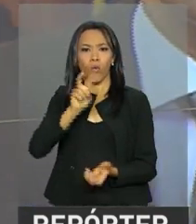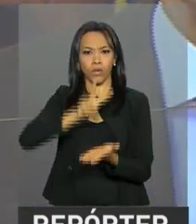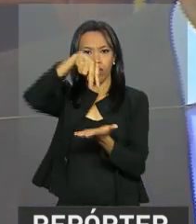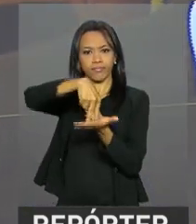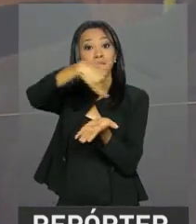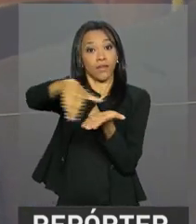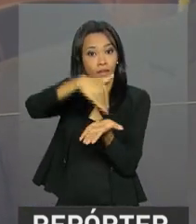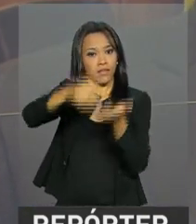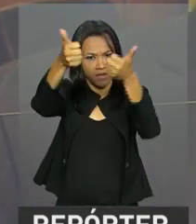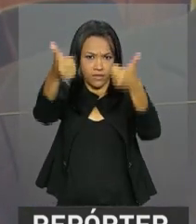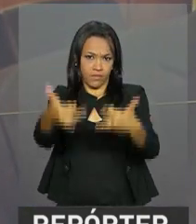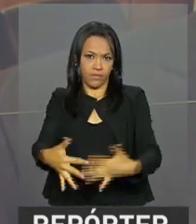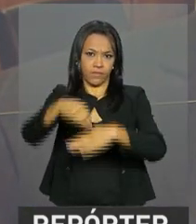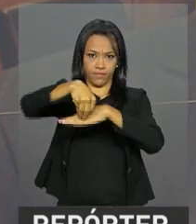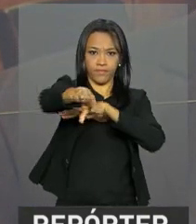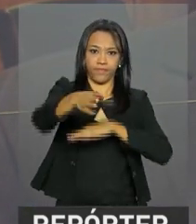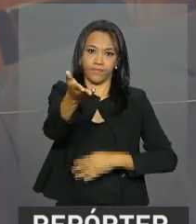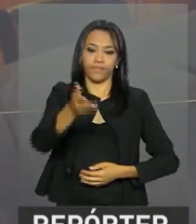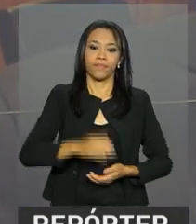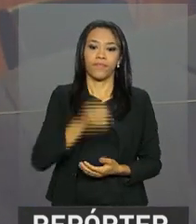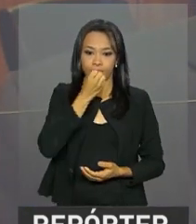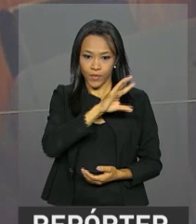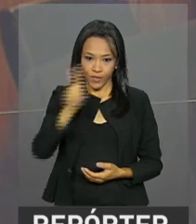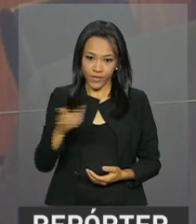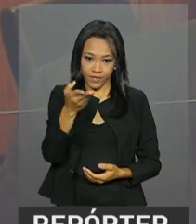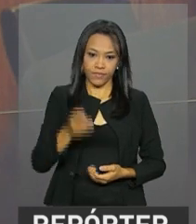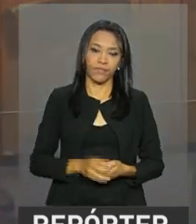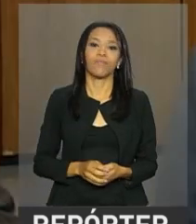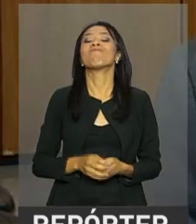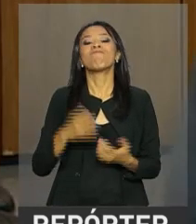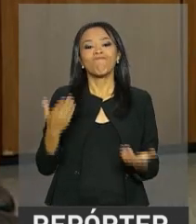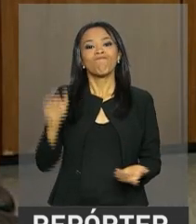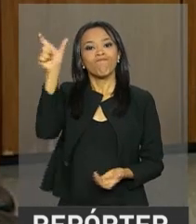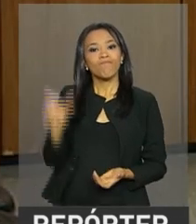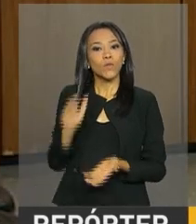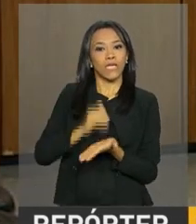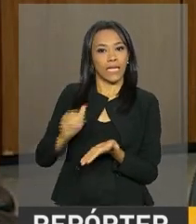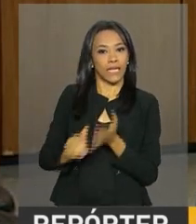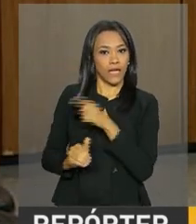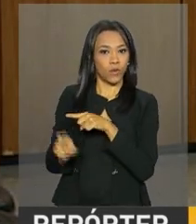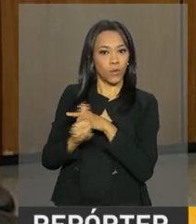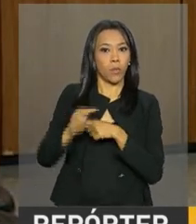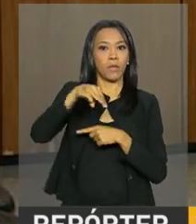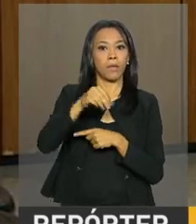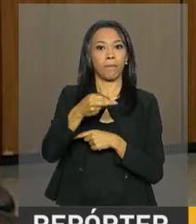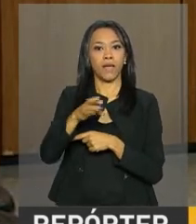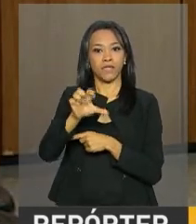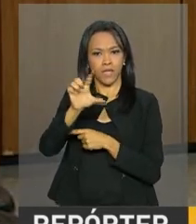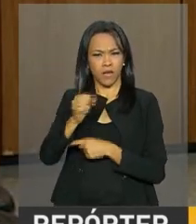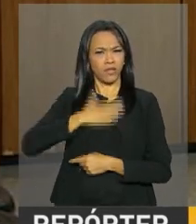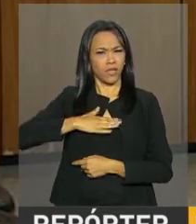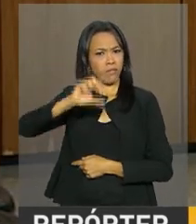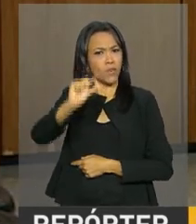detalhes ao vivo pra gente e paulo bom dia bom dia e leandro o secretário da previdência social marcelo caetano deve divulgar daqui a